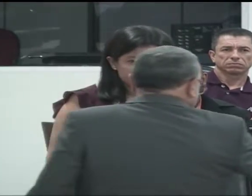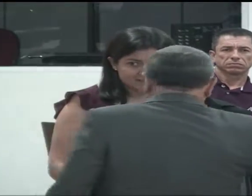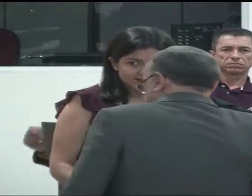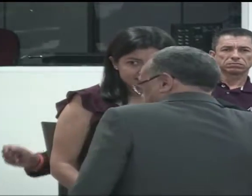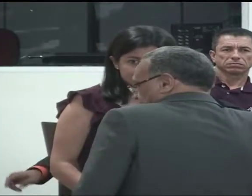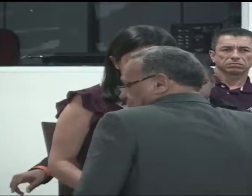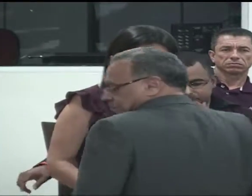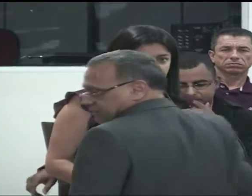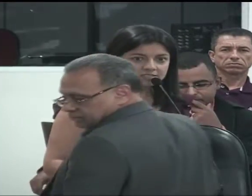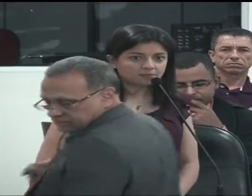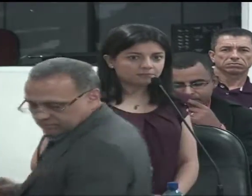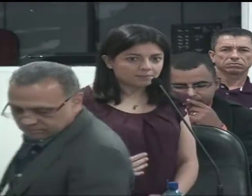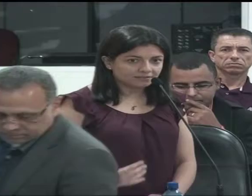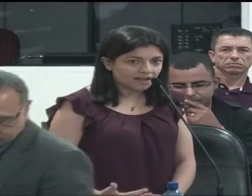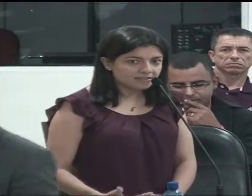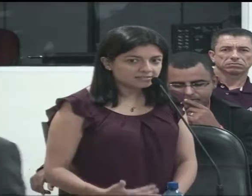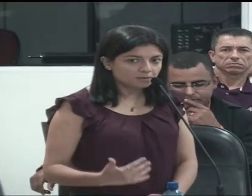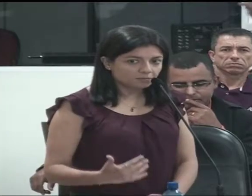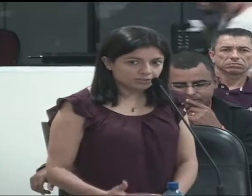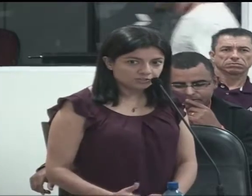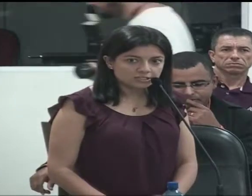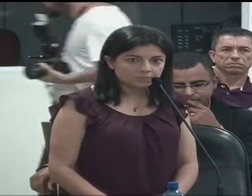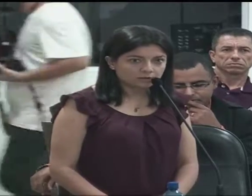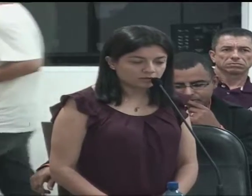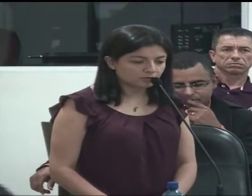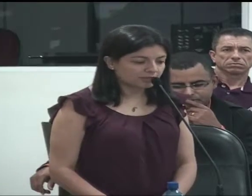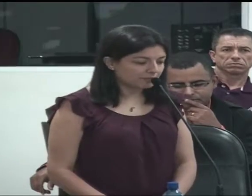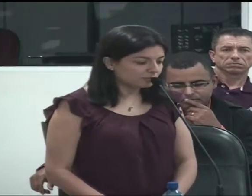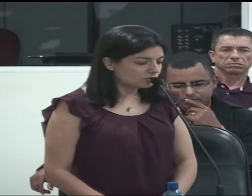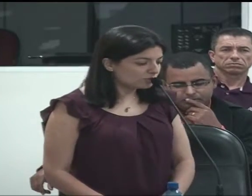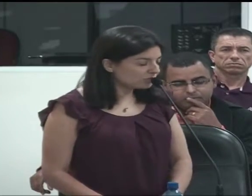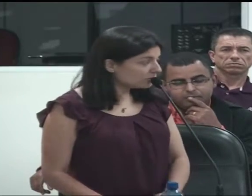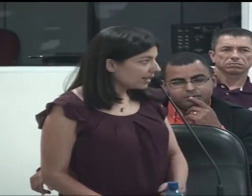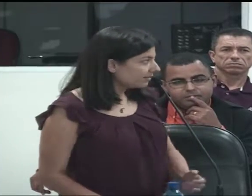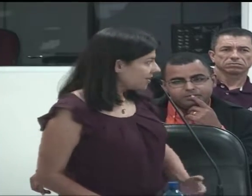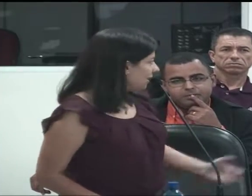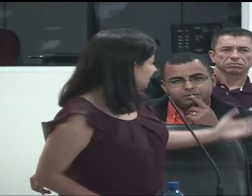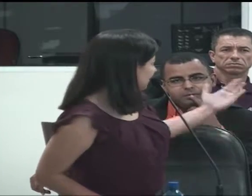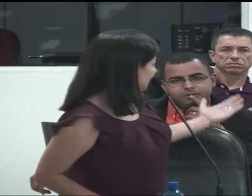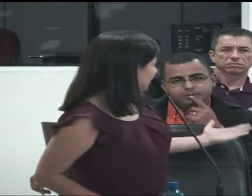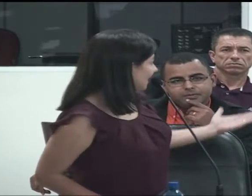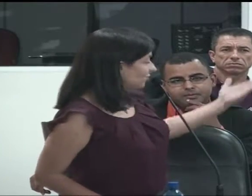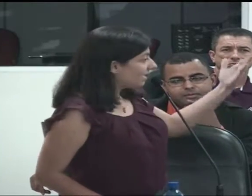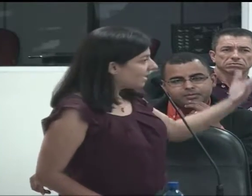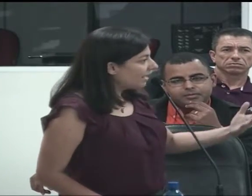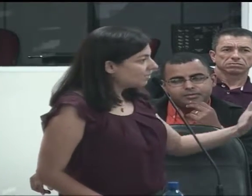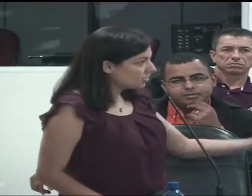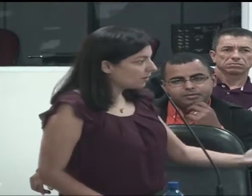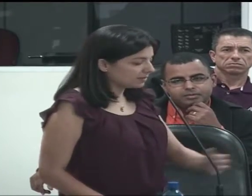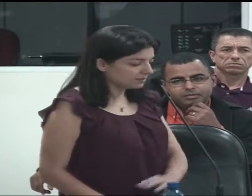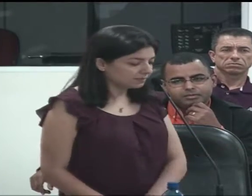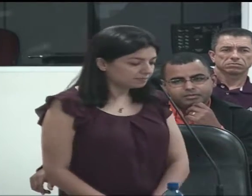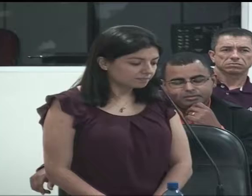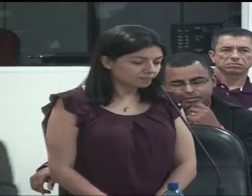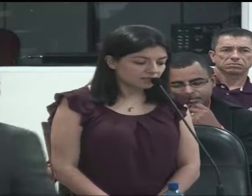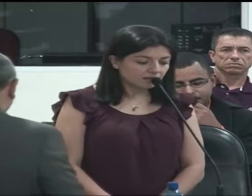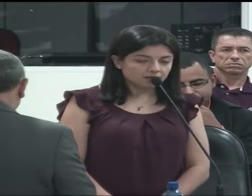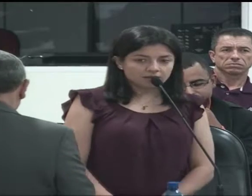as liberdades fundamentais que são protegidas pelo nosso ordenamento jurídico, e entre elas a liberdade